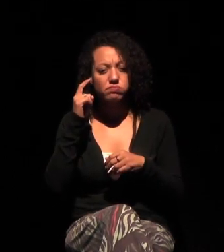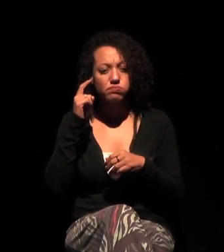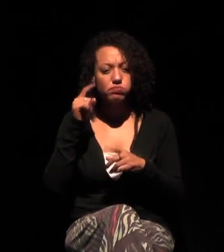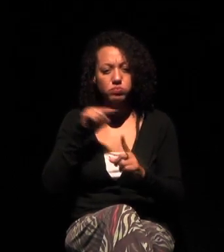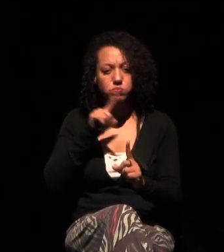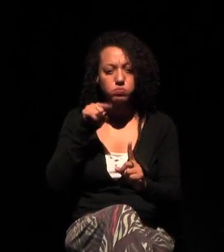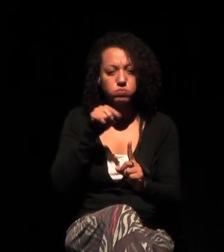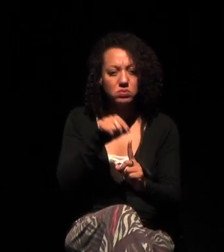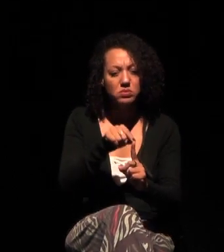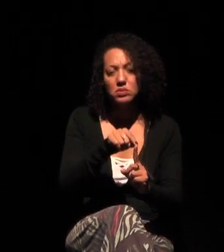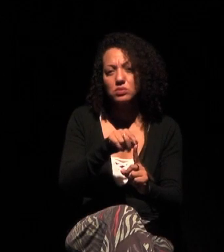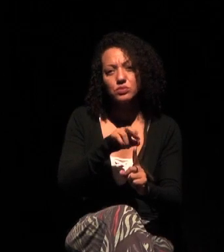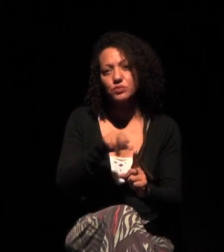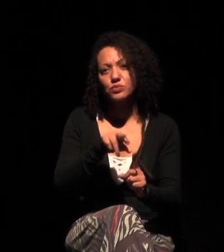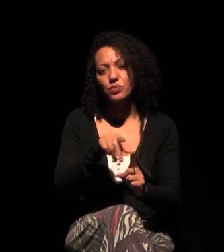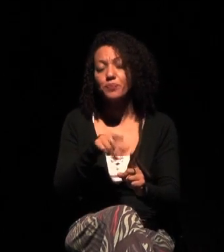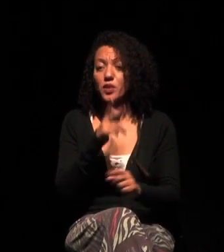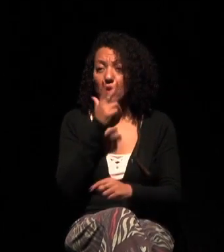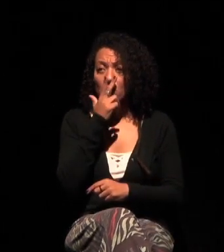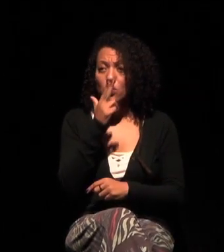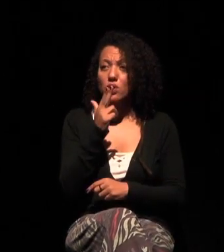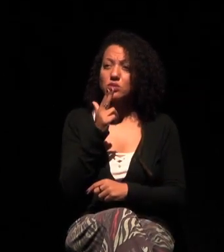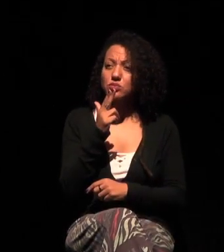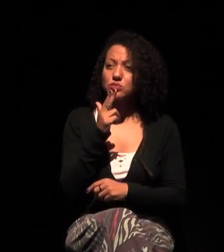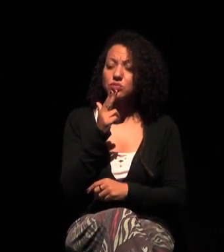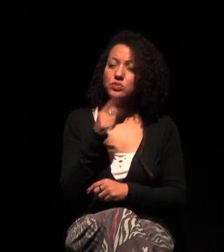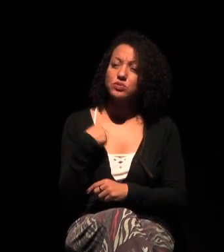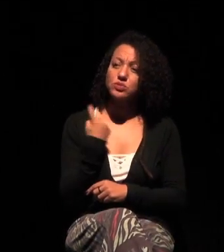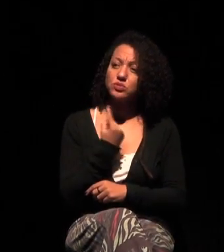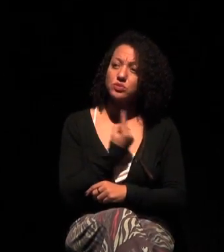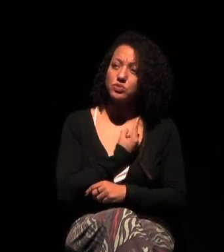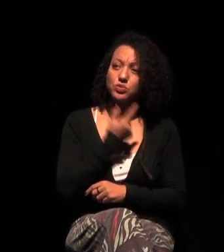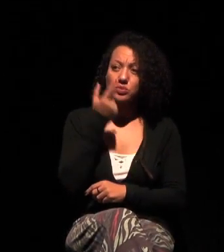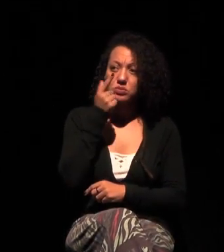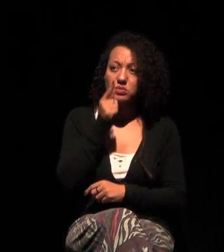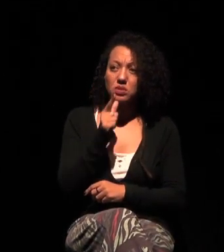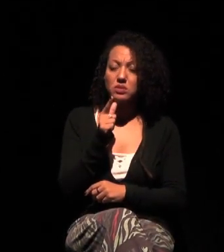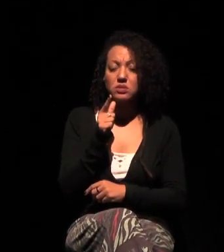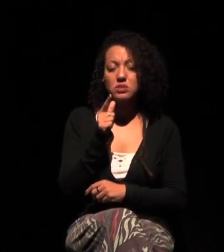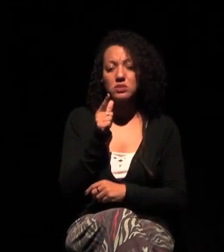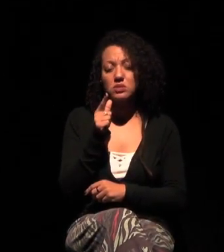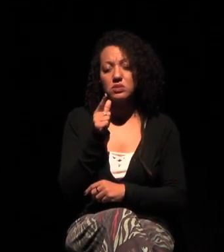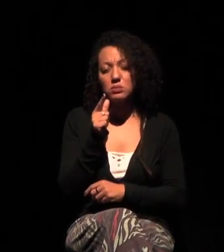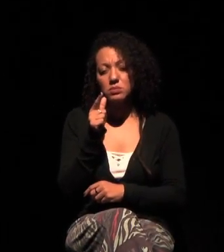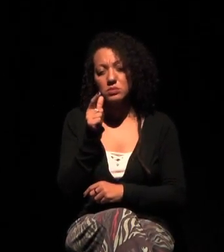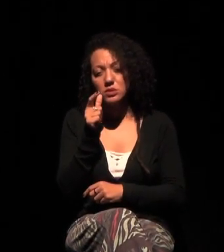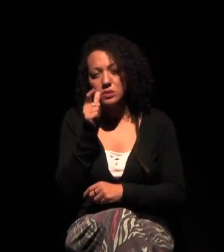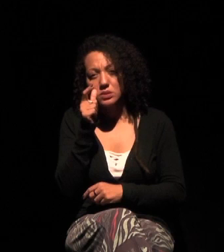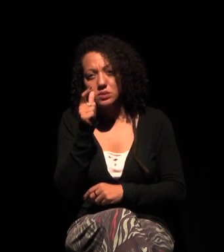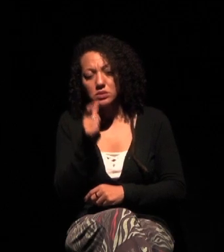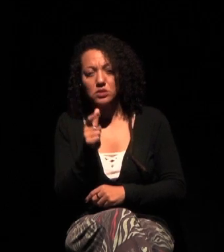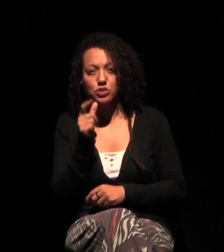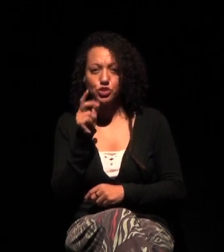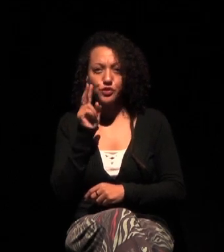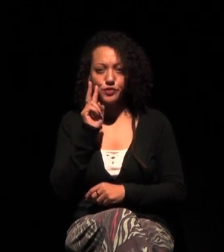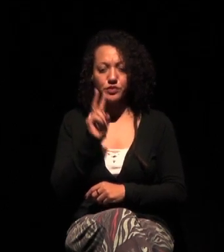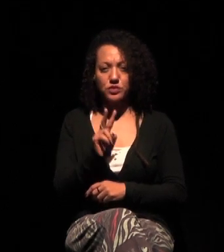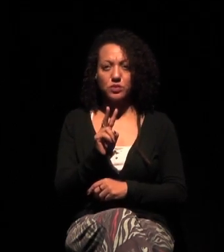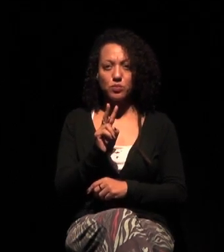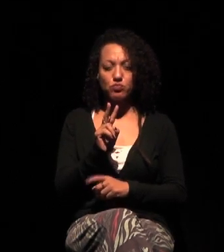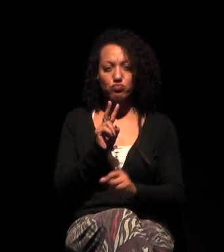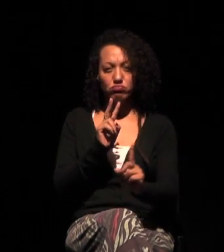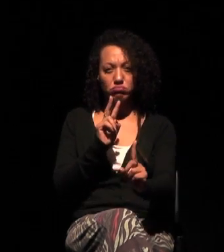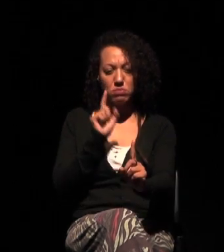a mim me parece que nos permite uma visão bem interessante da questão do petróleo nós